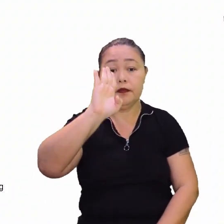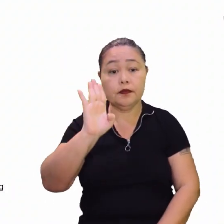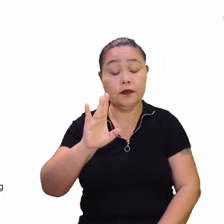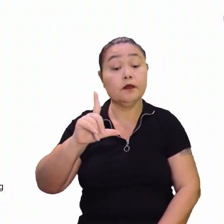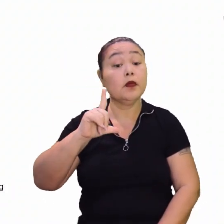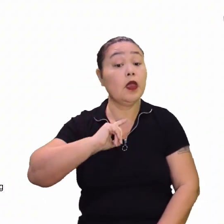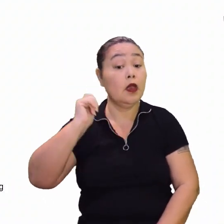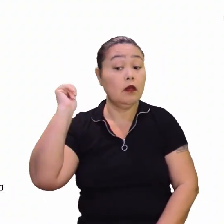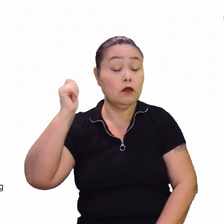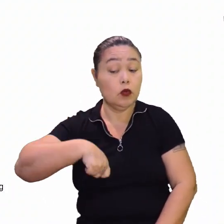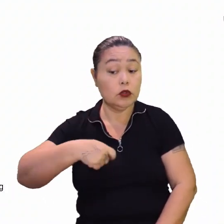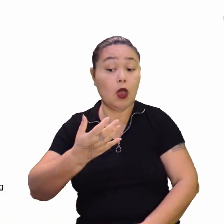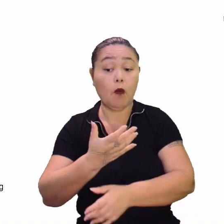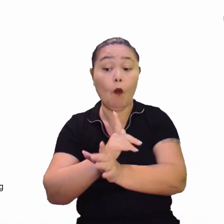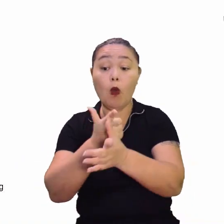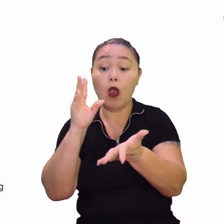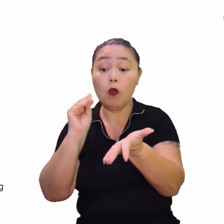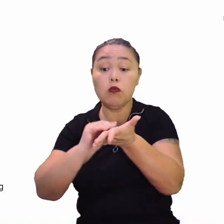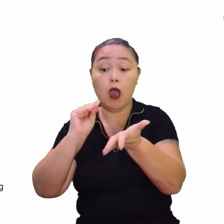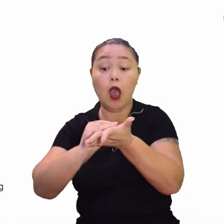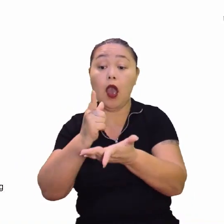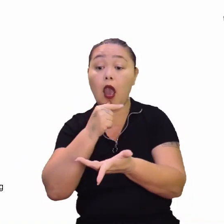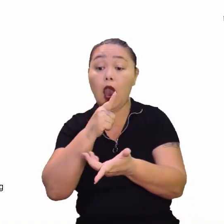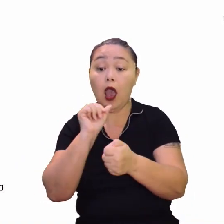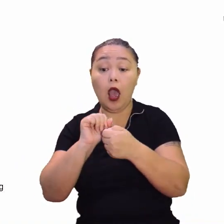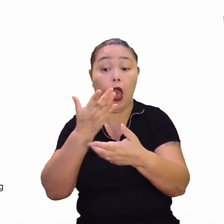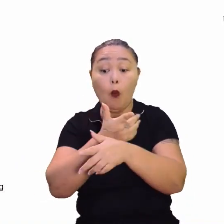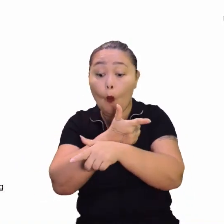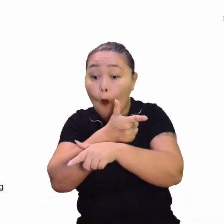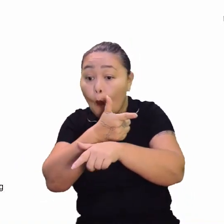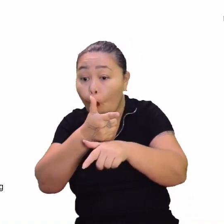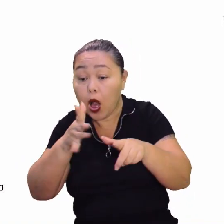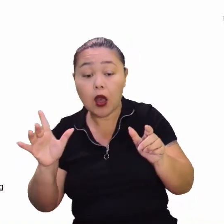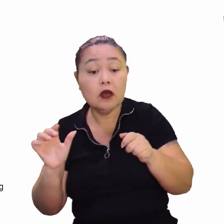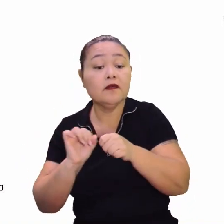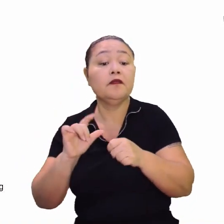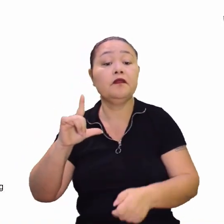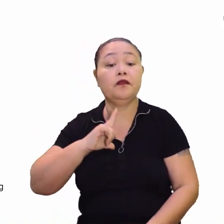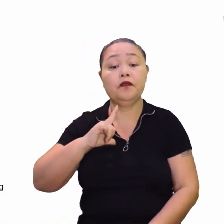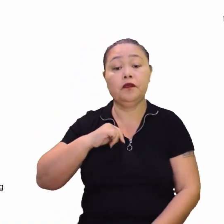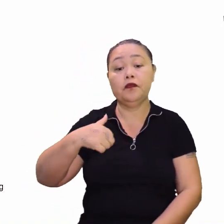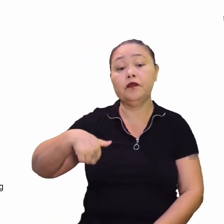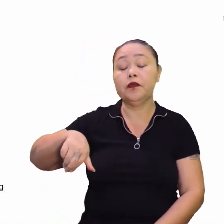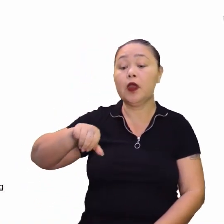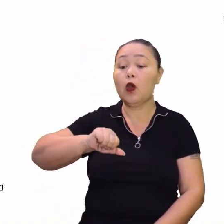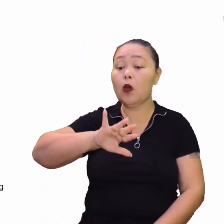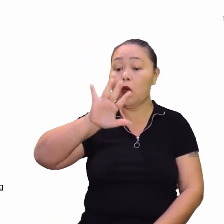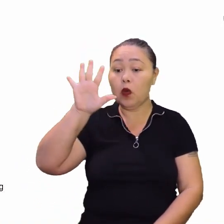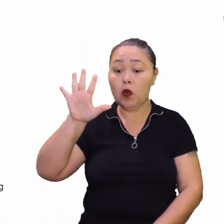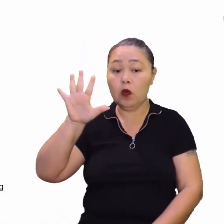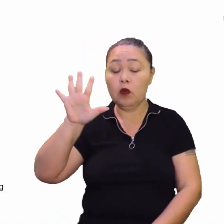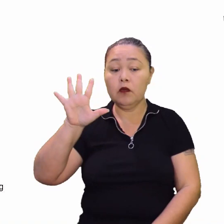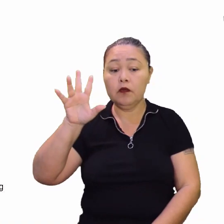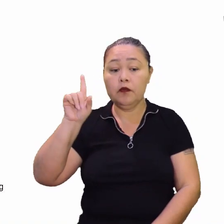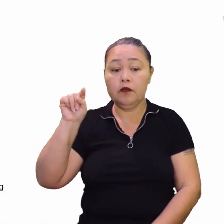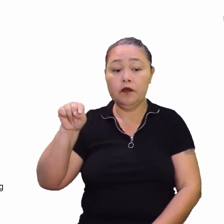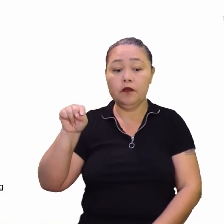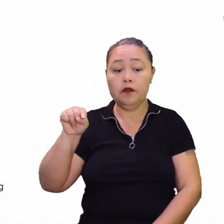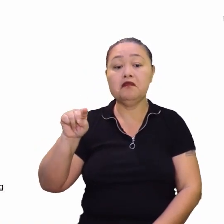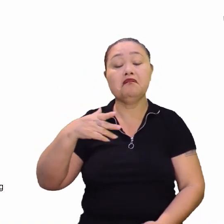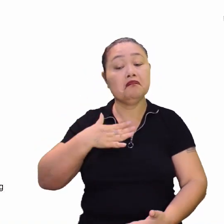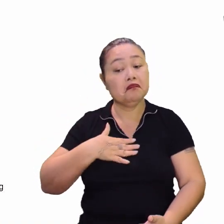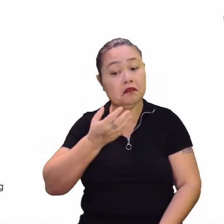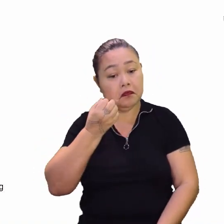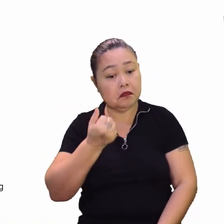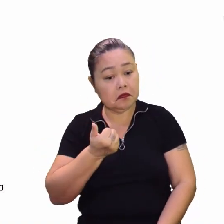vulneráveis à seca. Já falamos há pouco, né, professor Jorge? Então, a gente tem aí a cor mais clara, de acordo com a legenda,